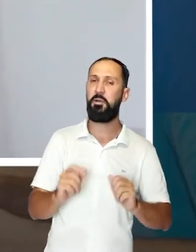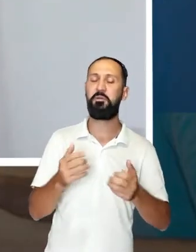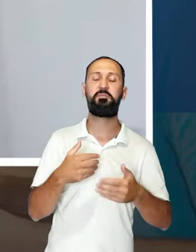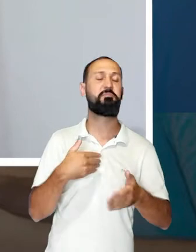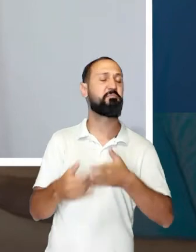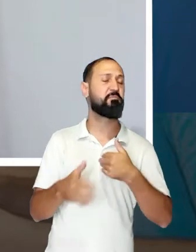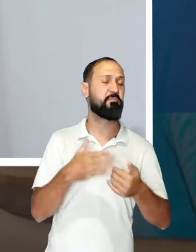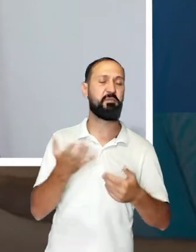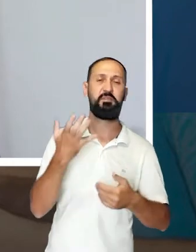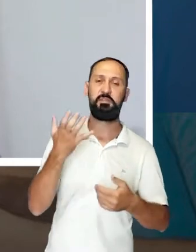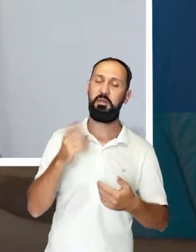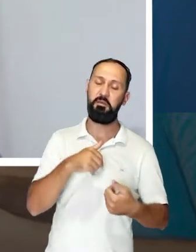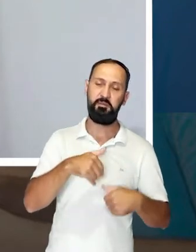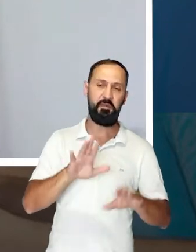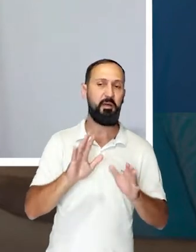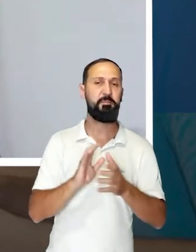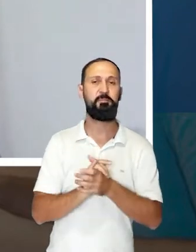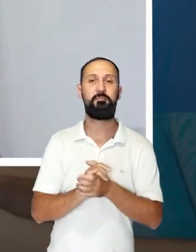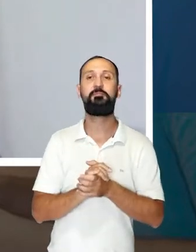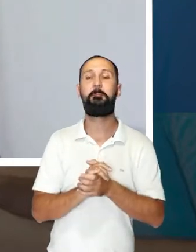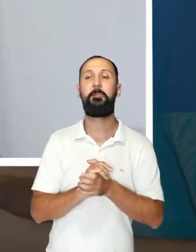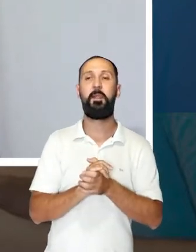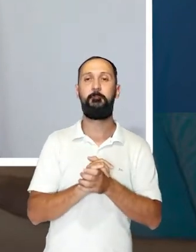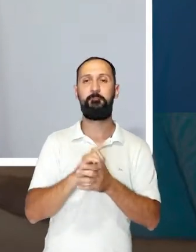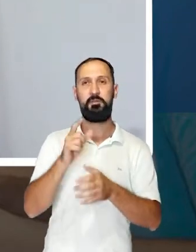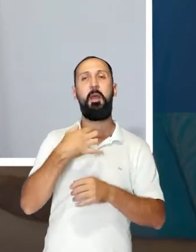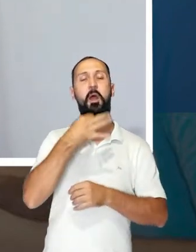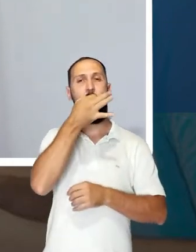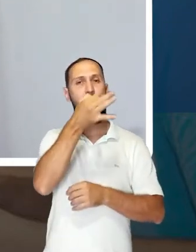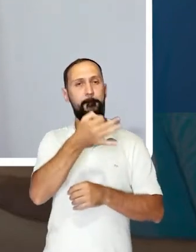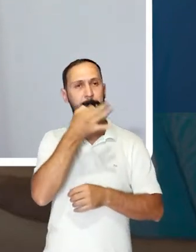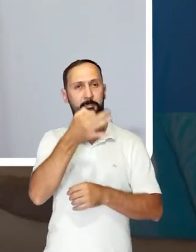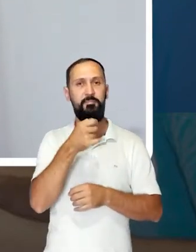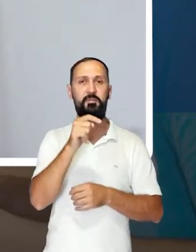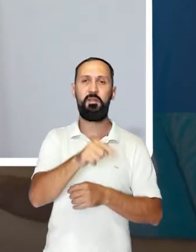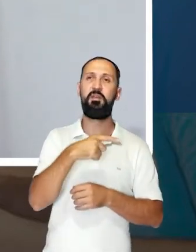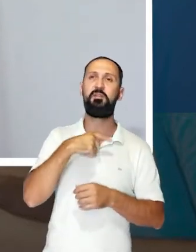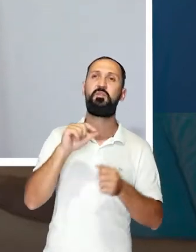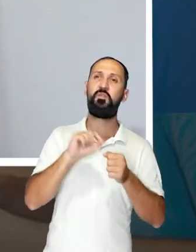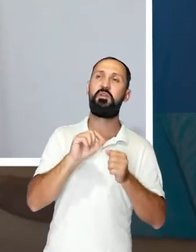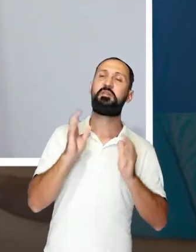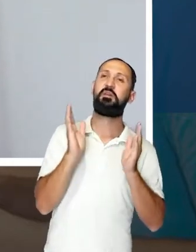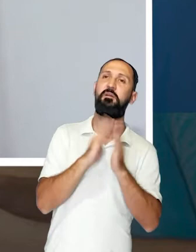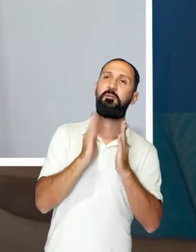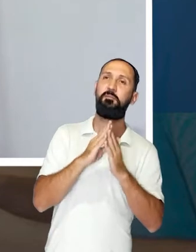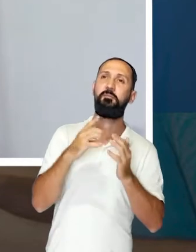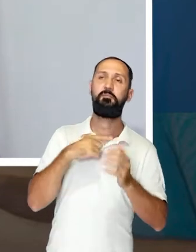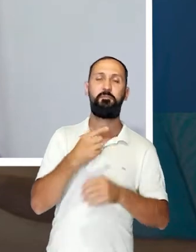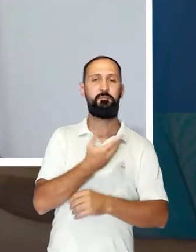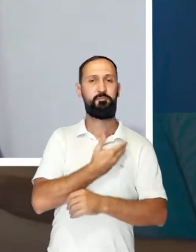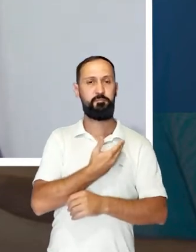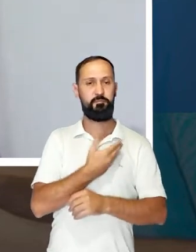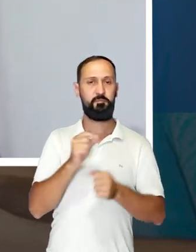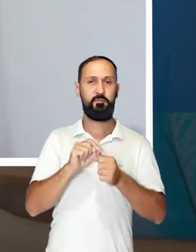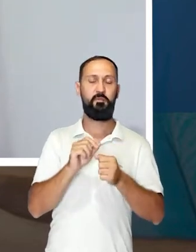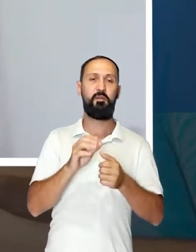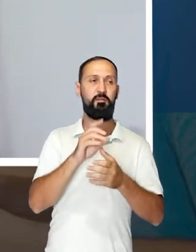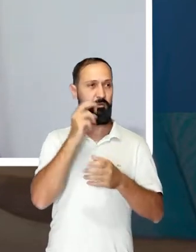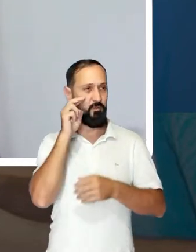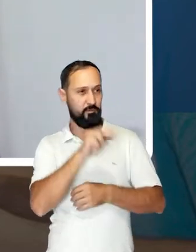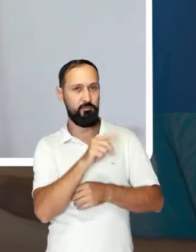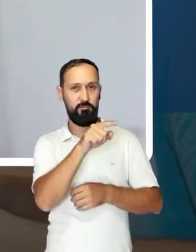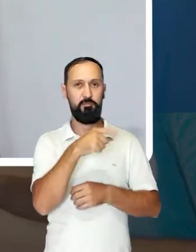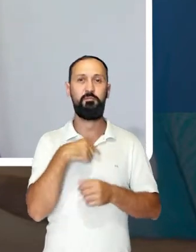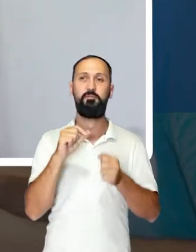repetir, repita, quem quiser opinar também, isso aí eu fiz em casa, tem um amigo meu também que